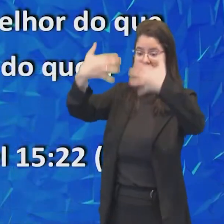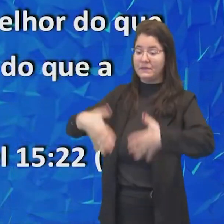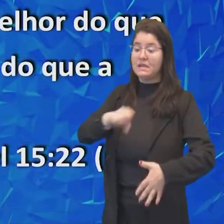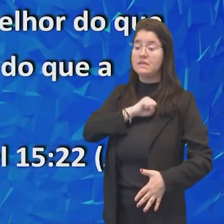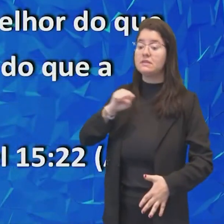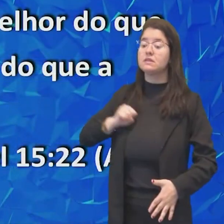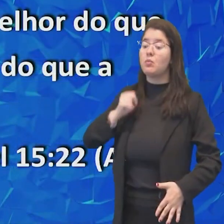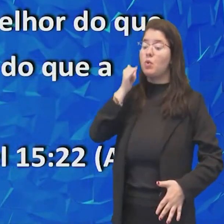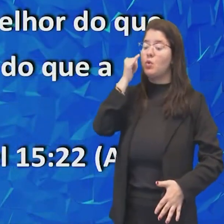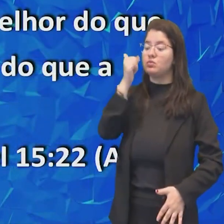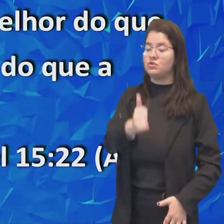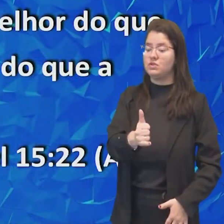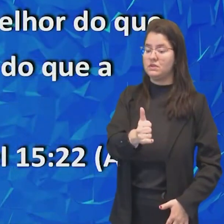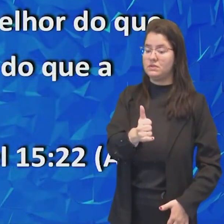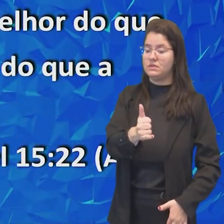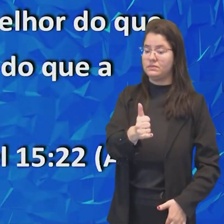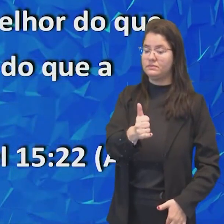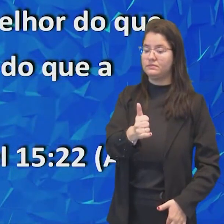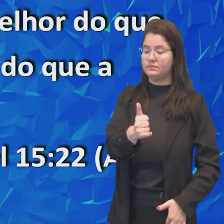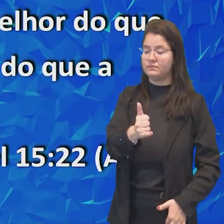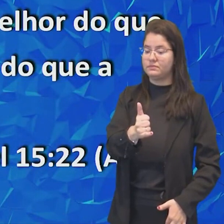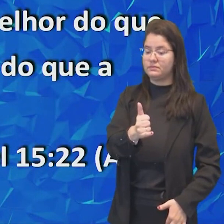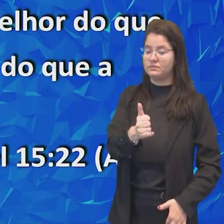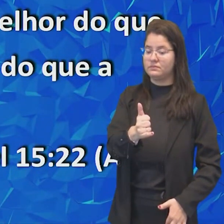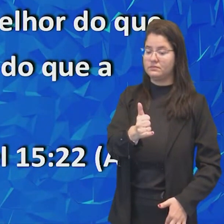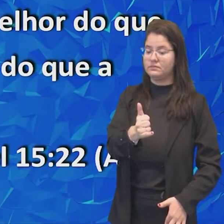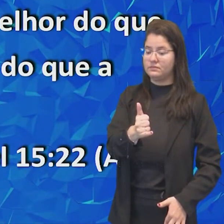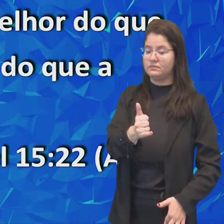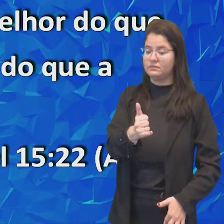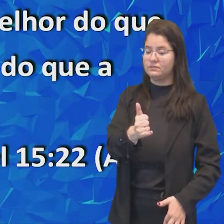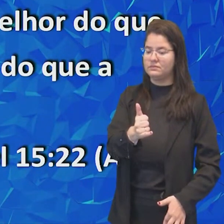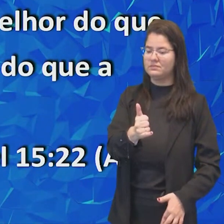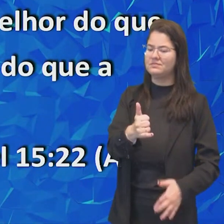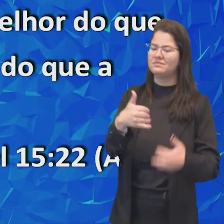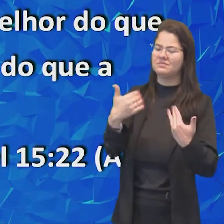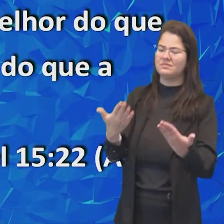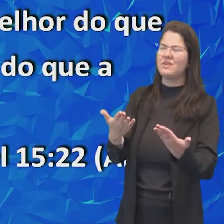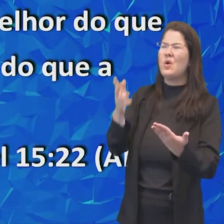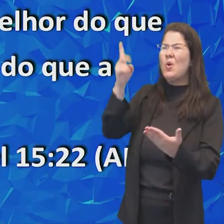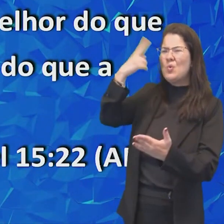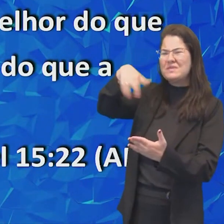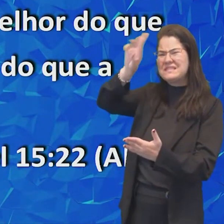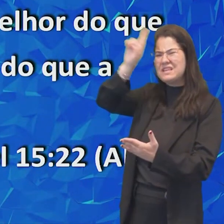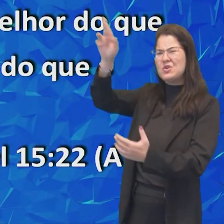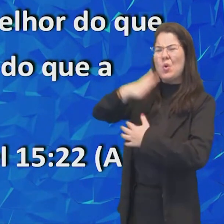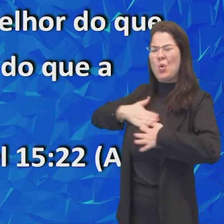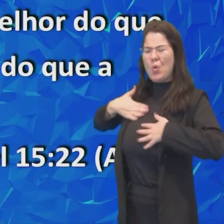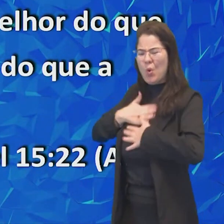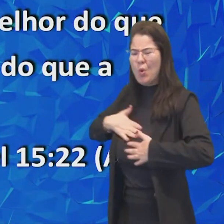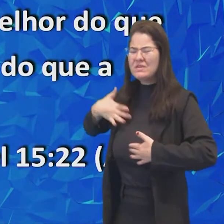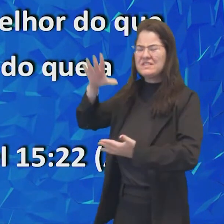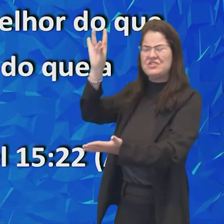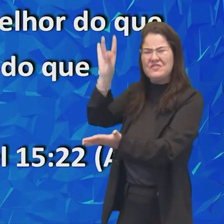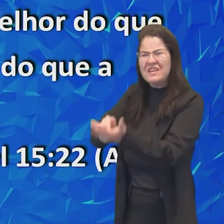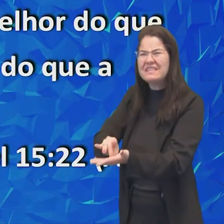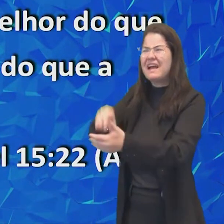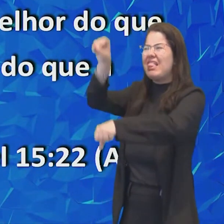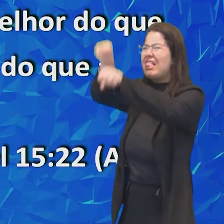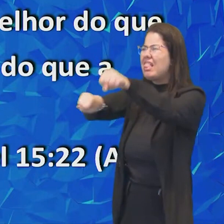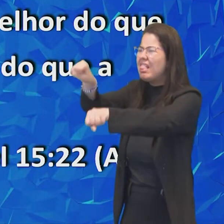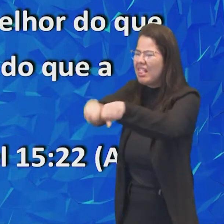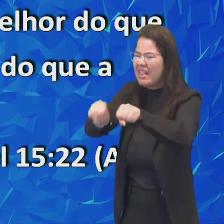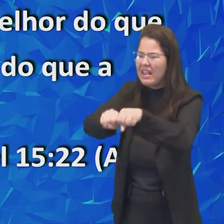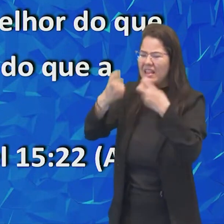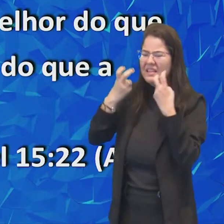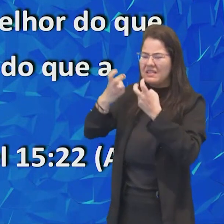disse, conversando com Saul: tem porventura o Senhor tanto prazer em holocaustos e sacrifícios, quanto em